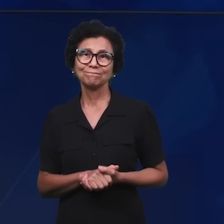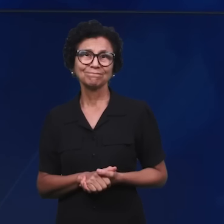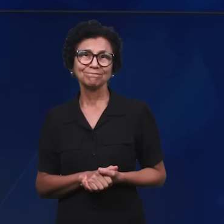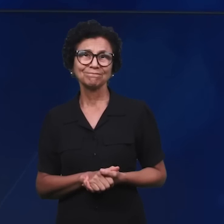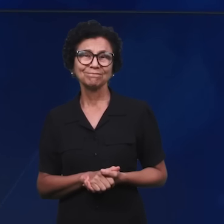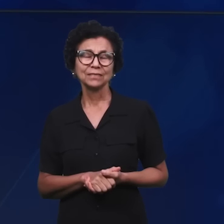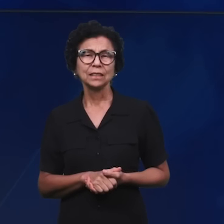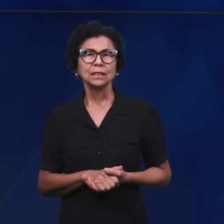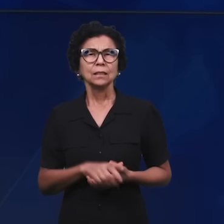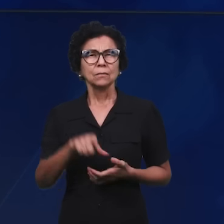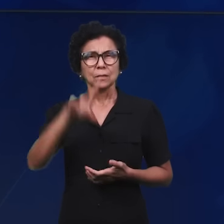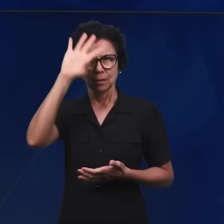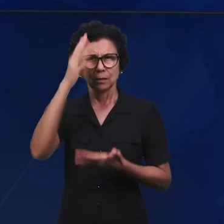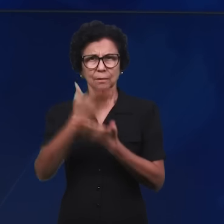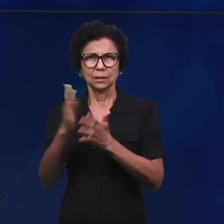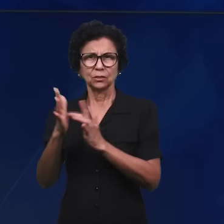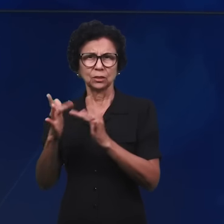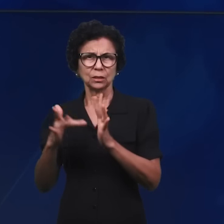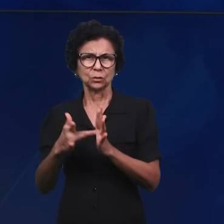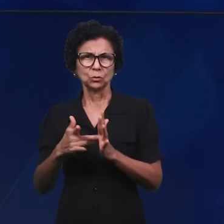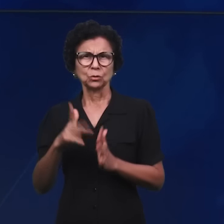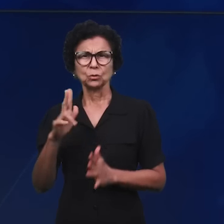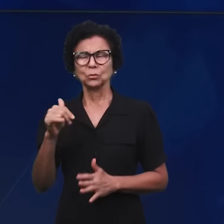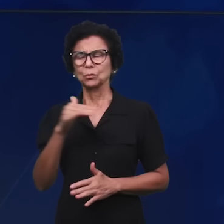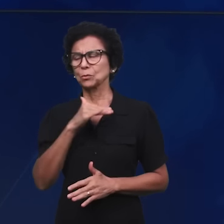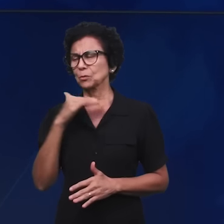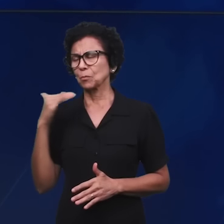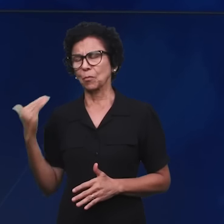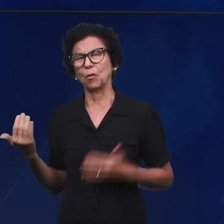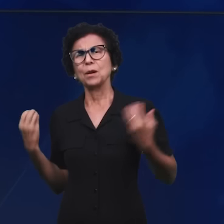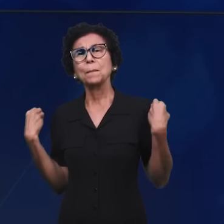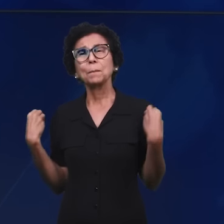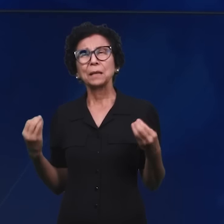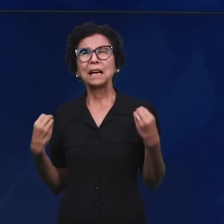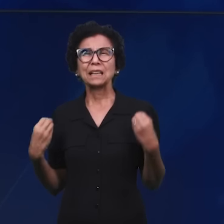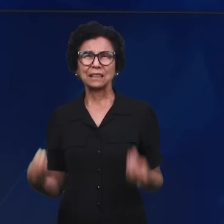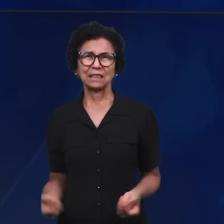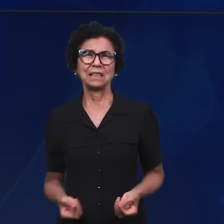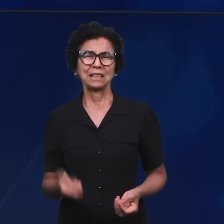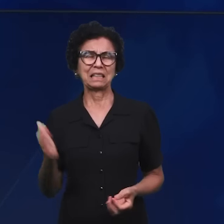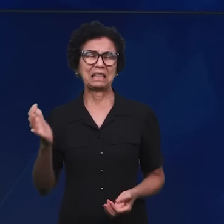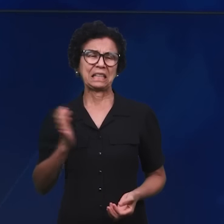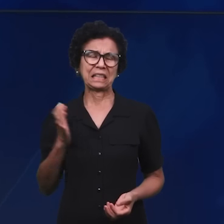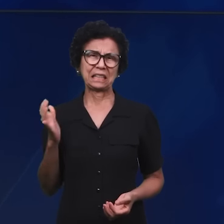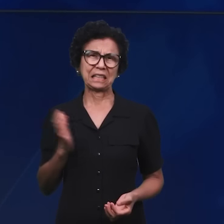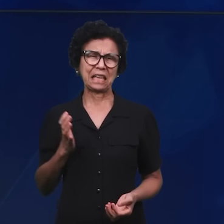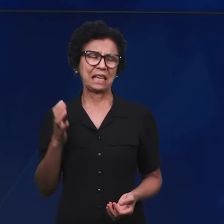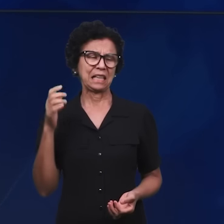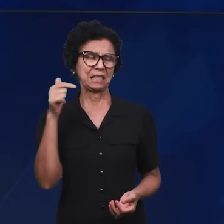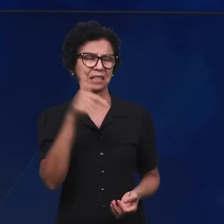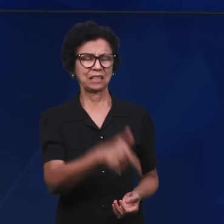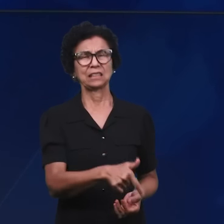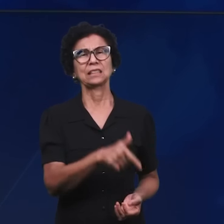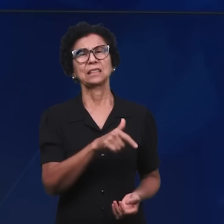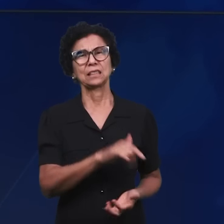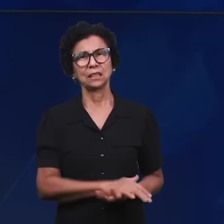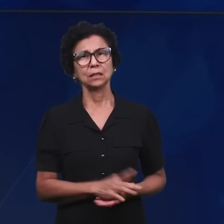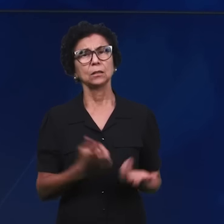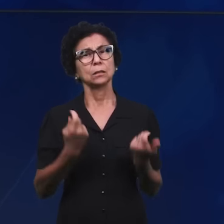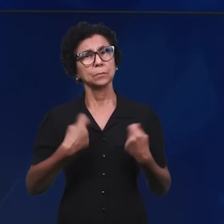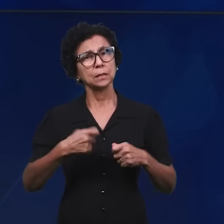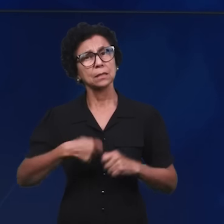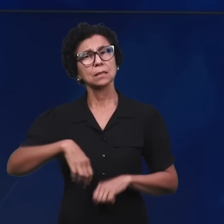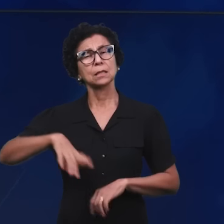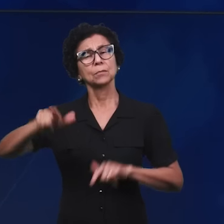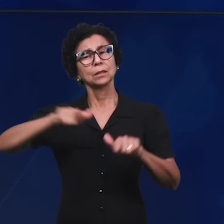quem crê em Jesus não ajunta tesouros na terra. Estamos aqui trabalhando dia a dia para termos alguma coisa.